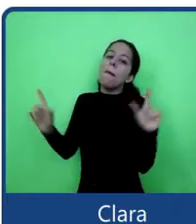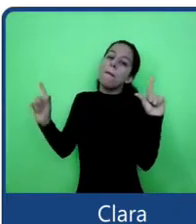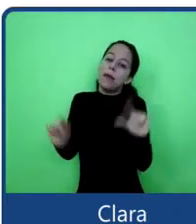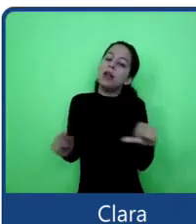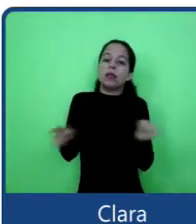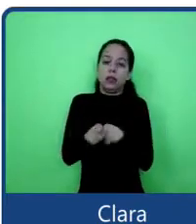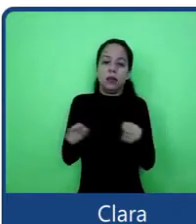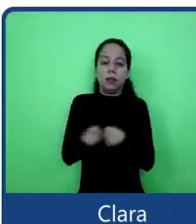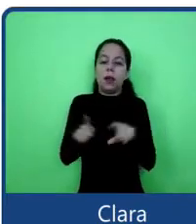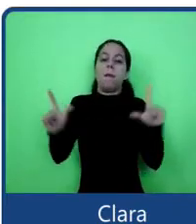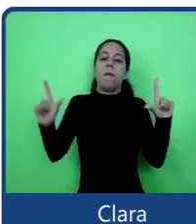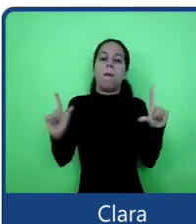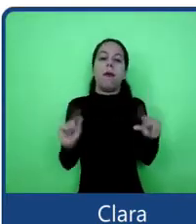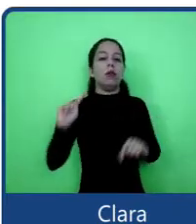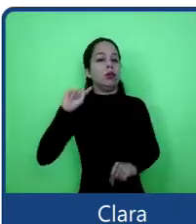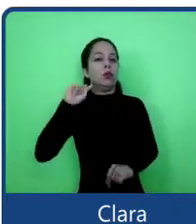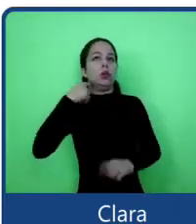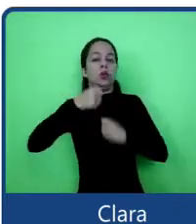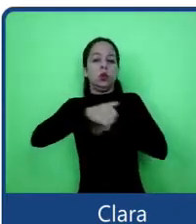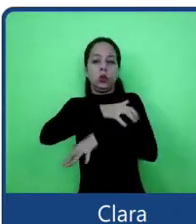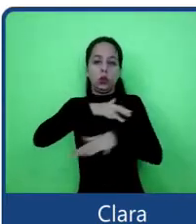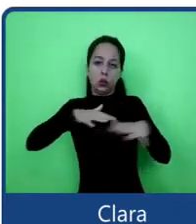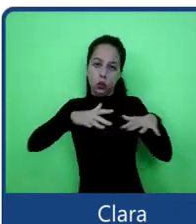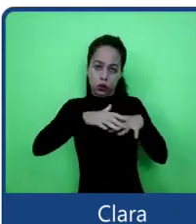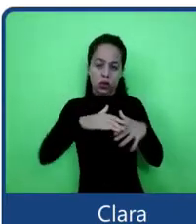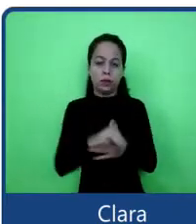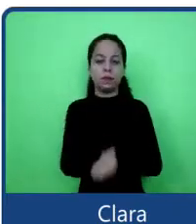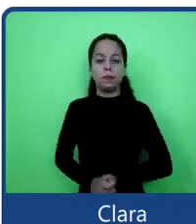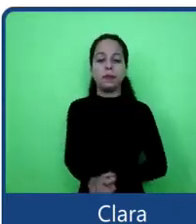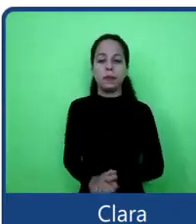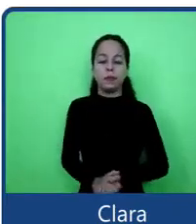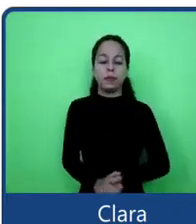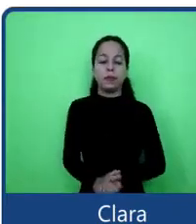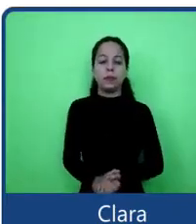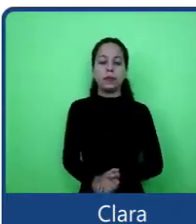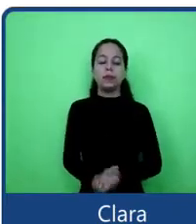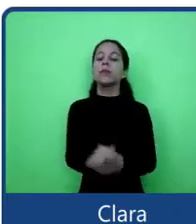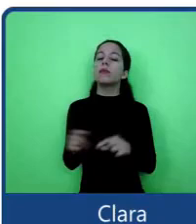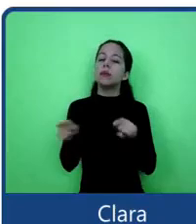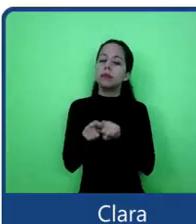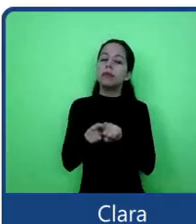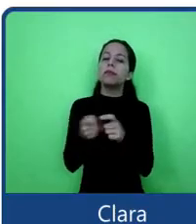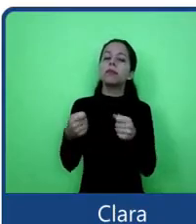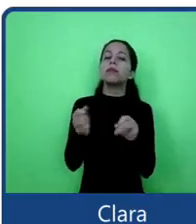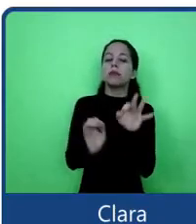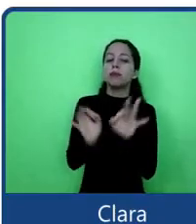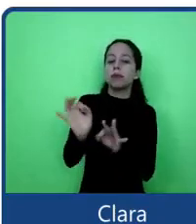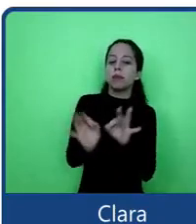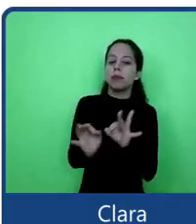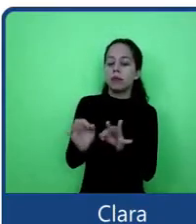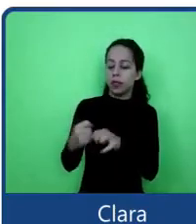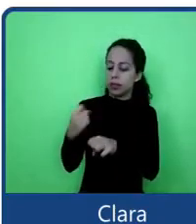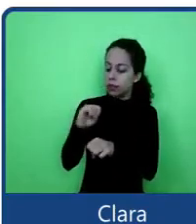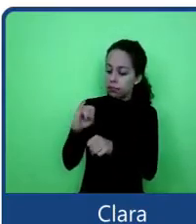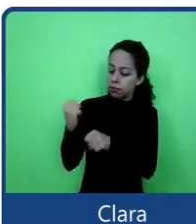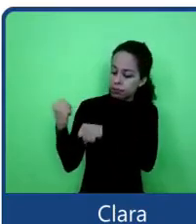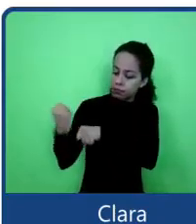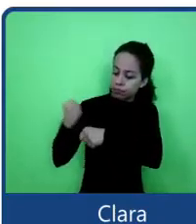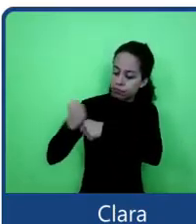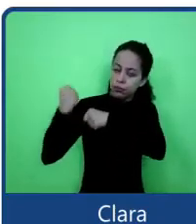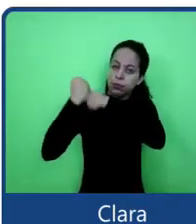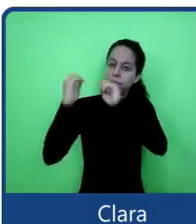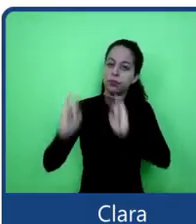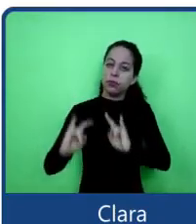das cadeias produtivas. E também construir edificações e infraestruturas mais seguras e sustentáveis,